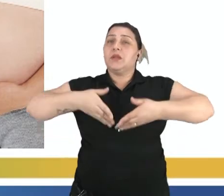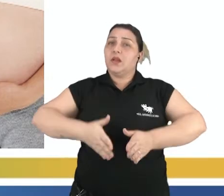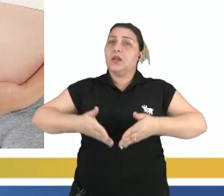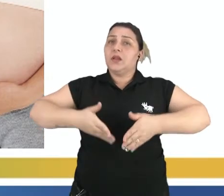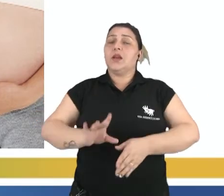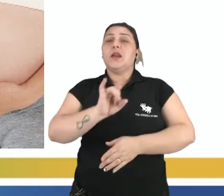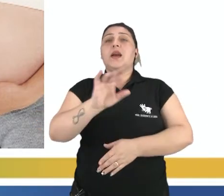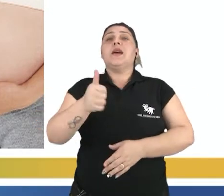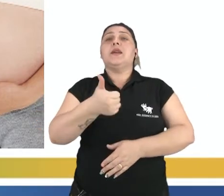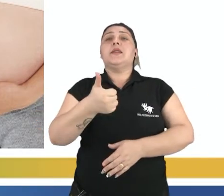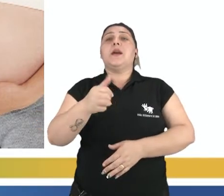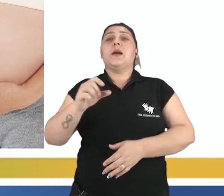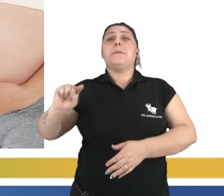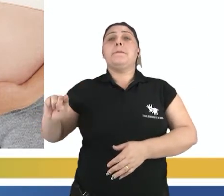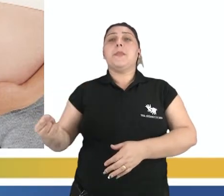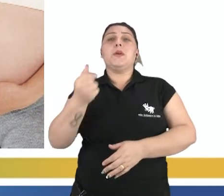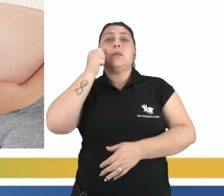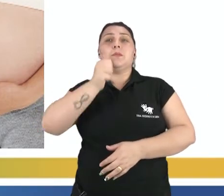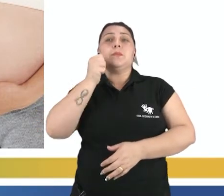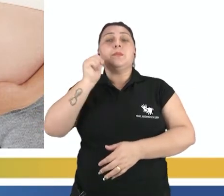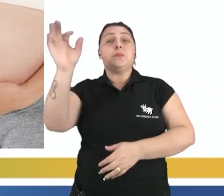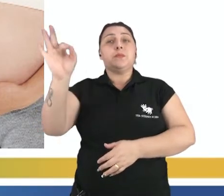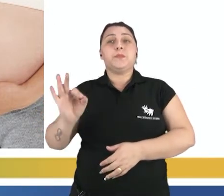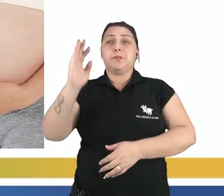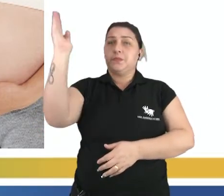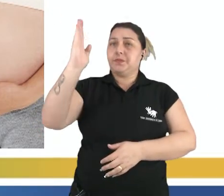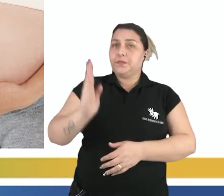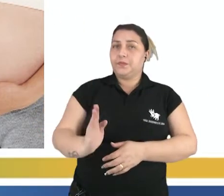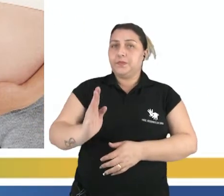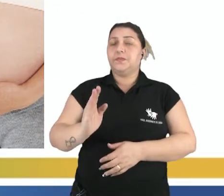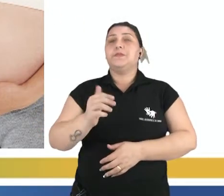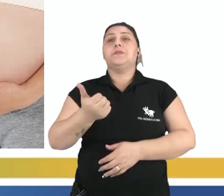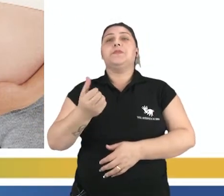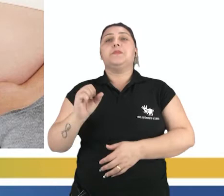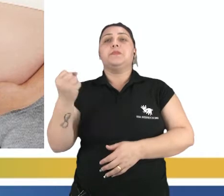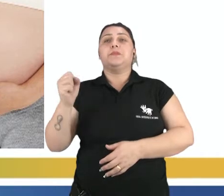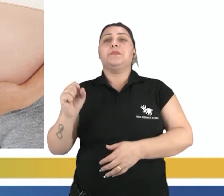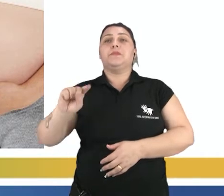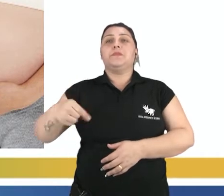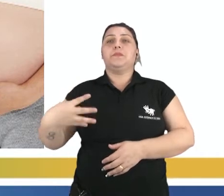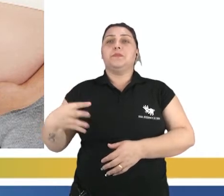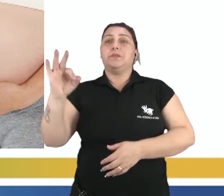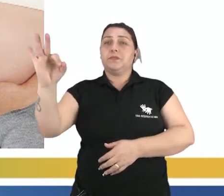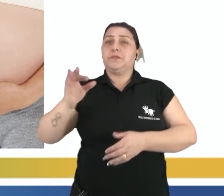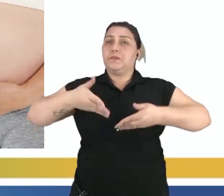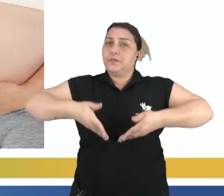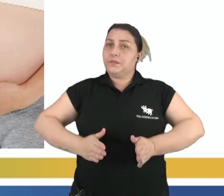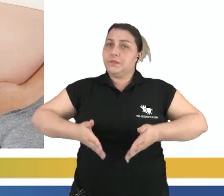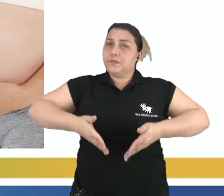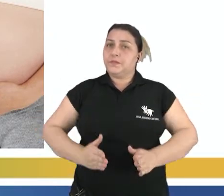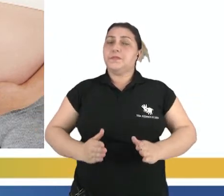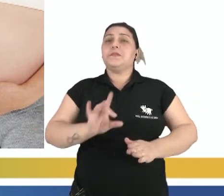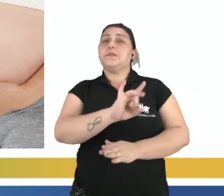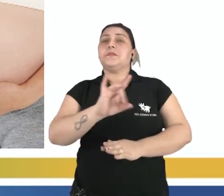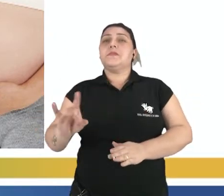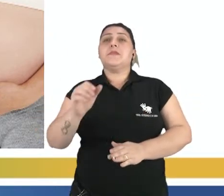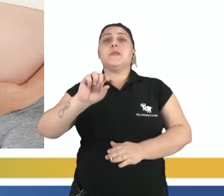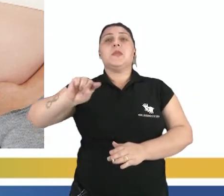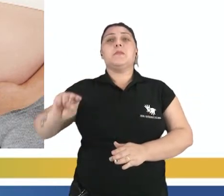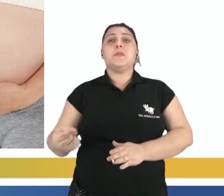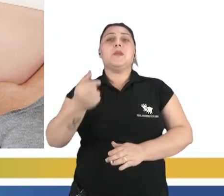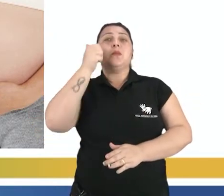nascimentos para cada 1.000 mulheres, e a taxa brasileira chega em torno de 68,4 nascimentos para cada 1.000